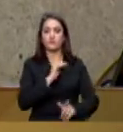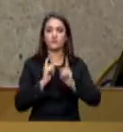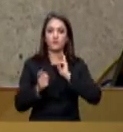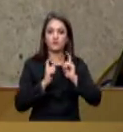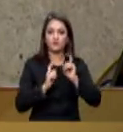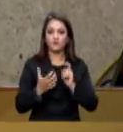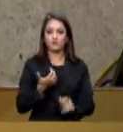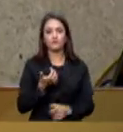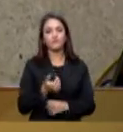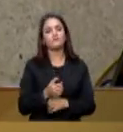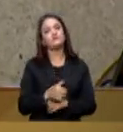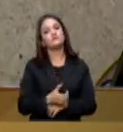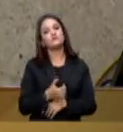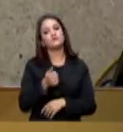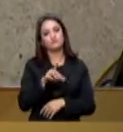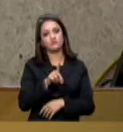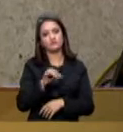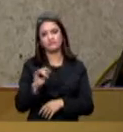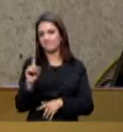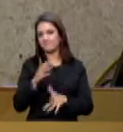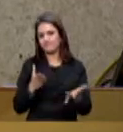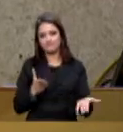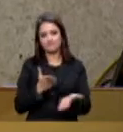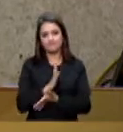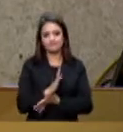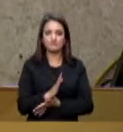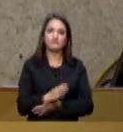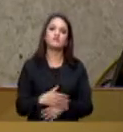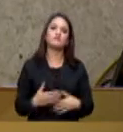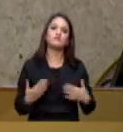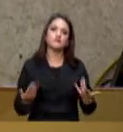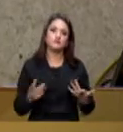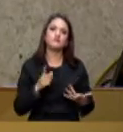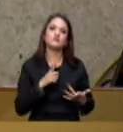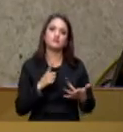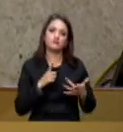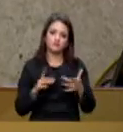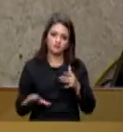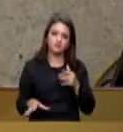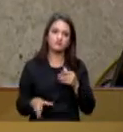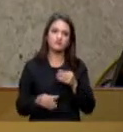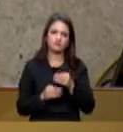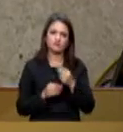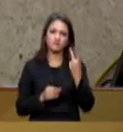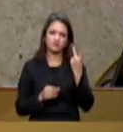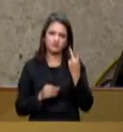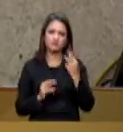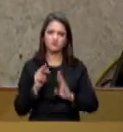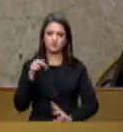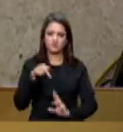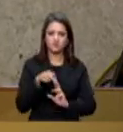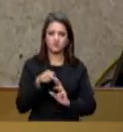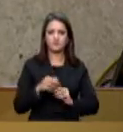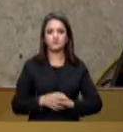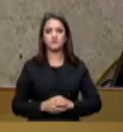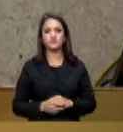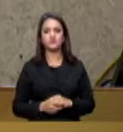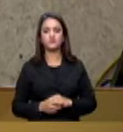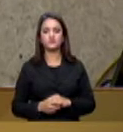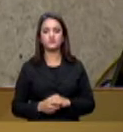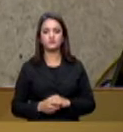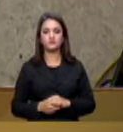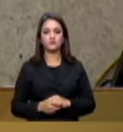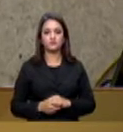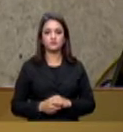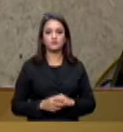ação direta julgada improcedente. E aí acrescenta, Vossa Excelência, em dois incisos.